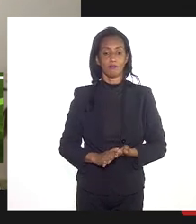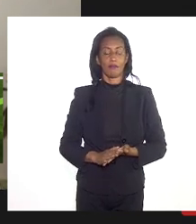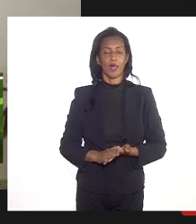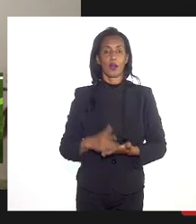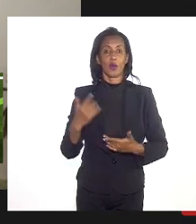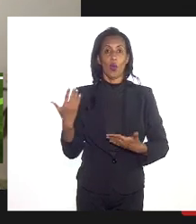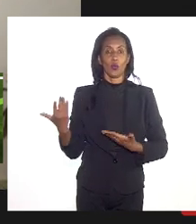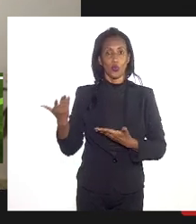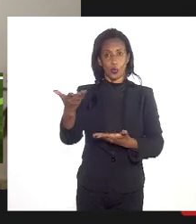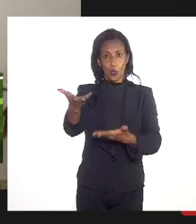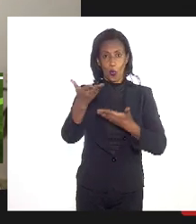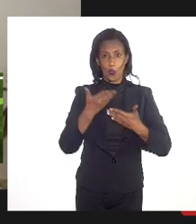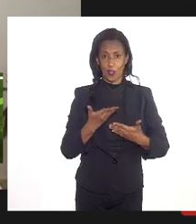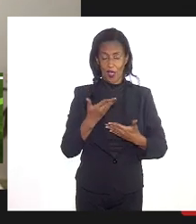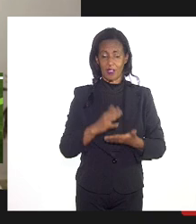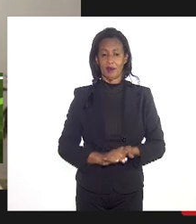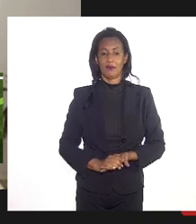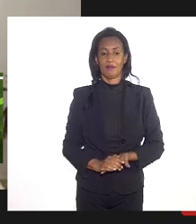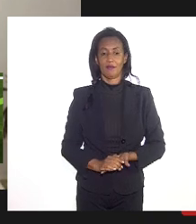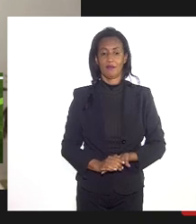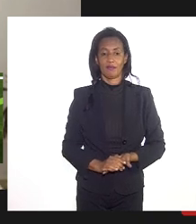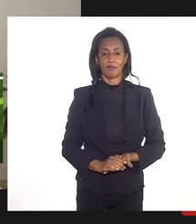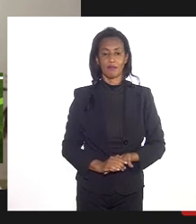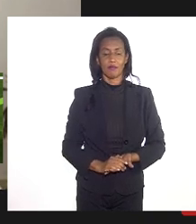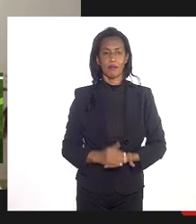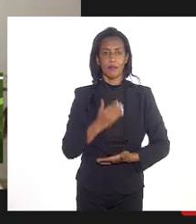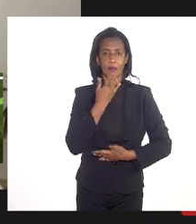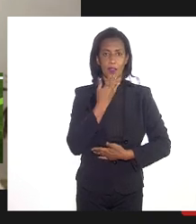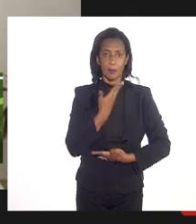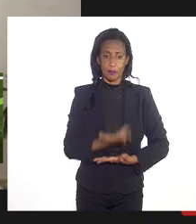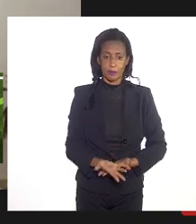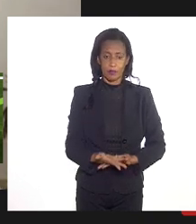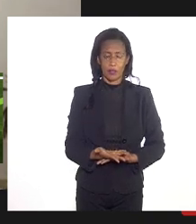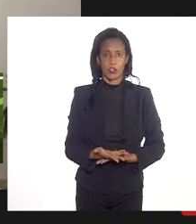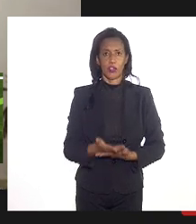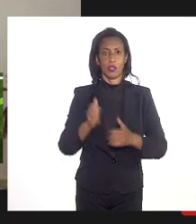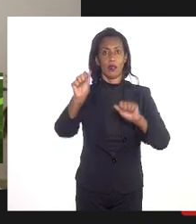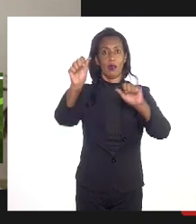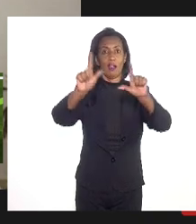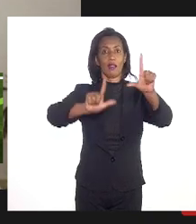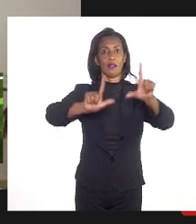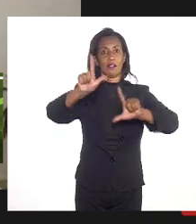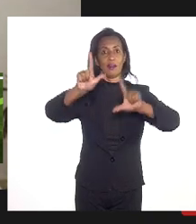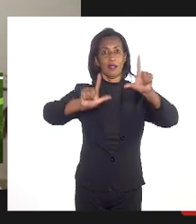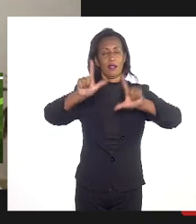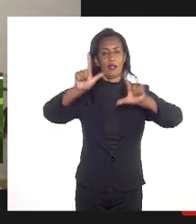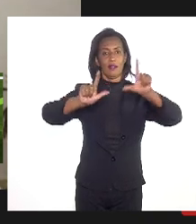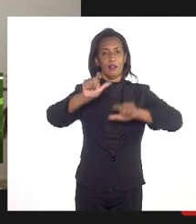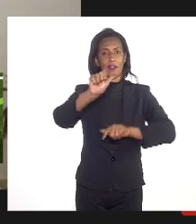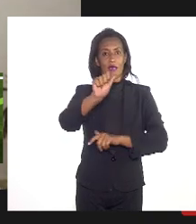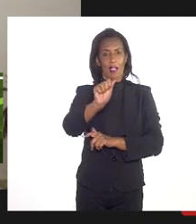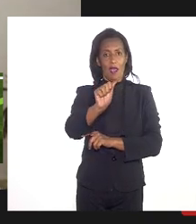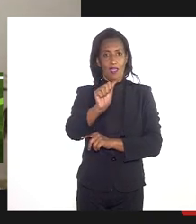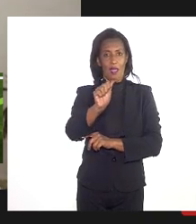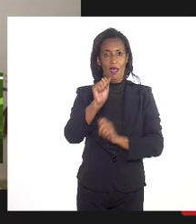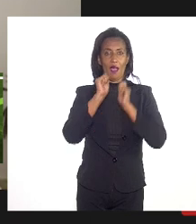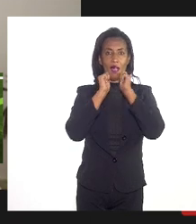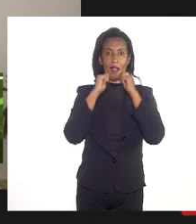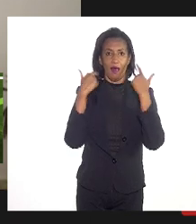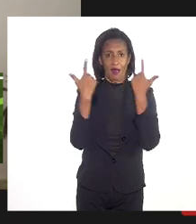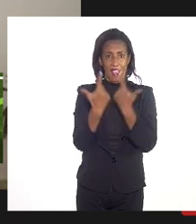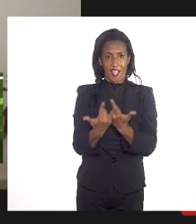de convidados, eu gostaria de pedir à TV Alerj que passasse a transmissão